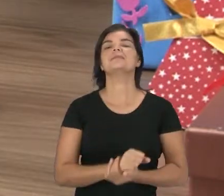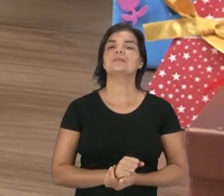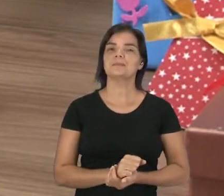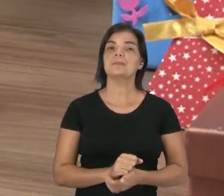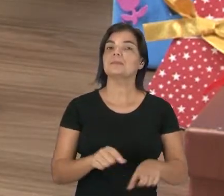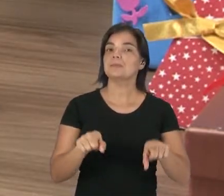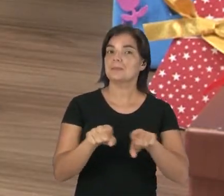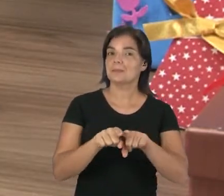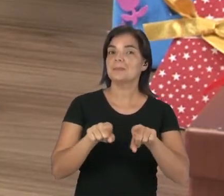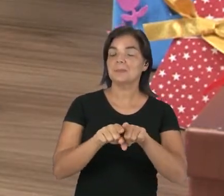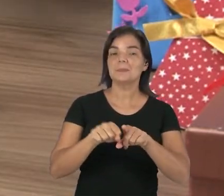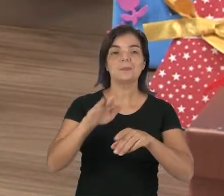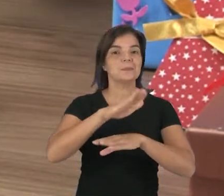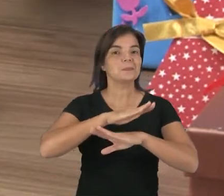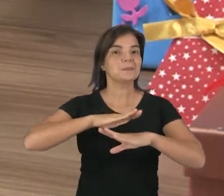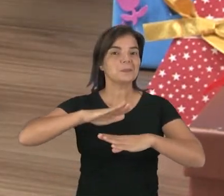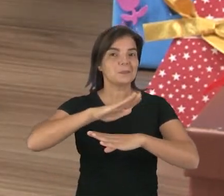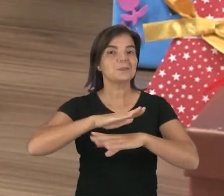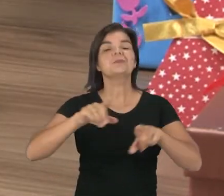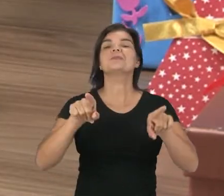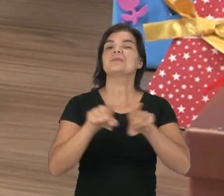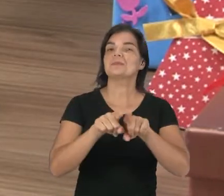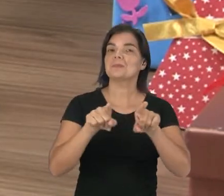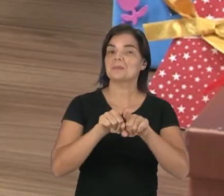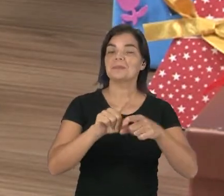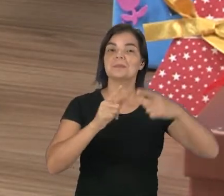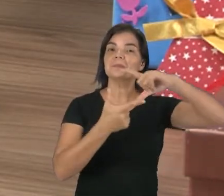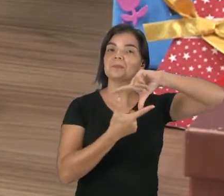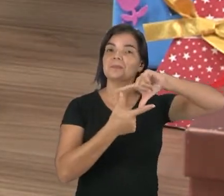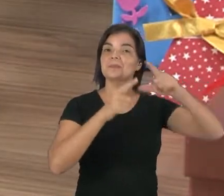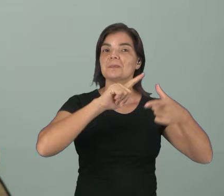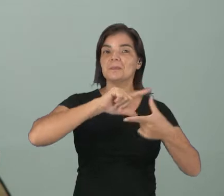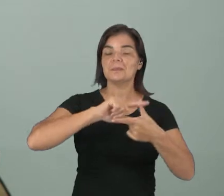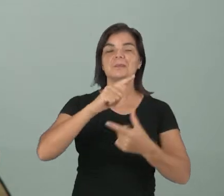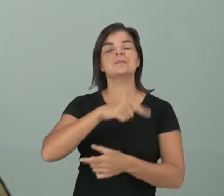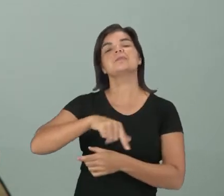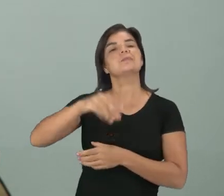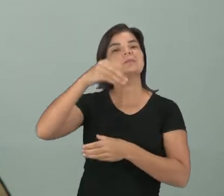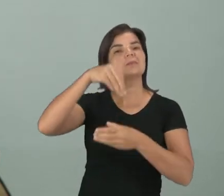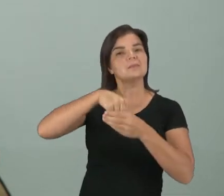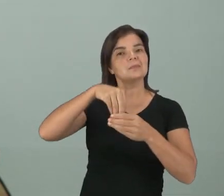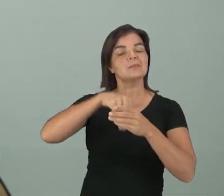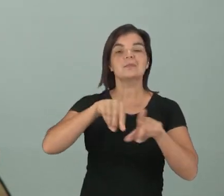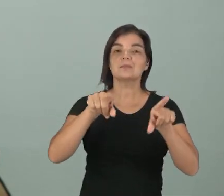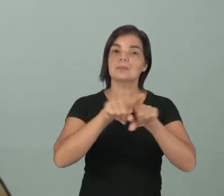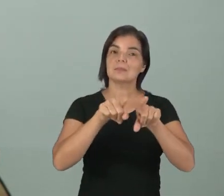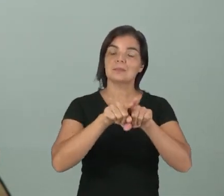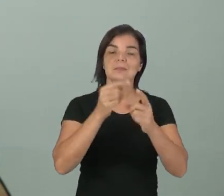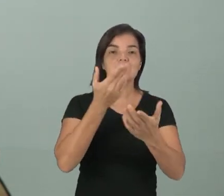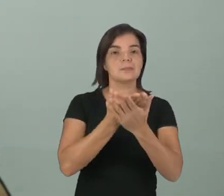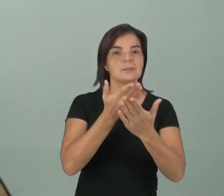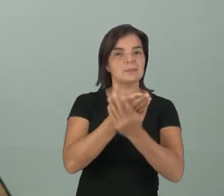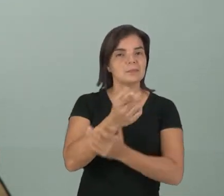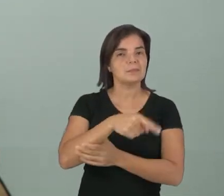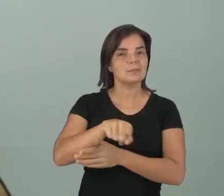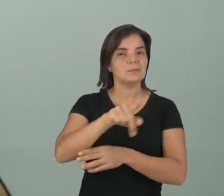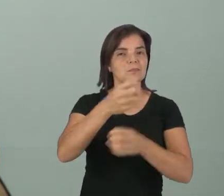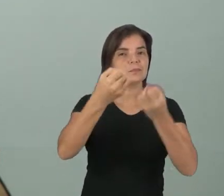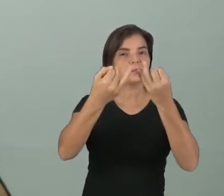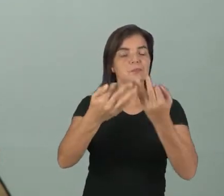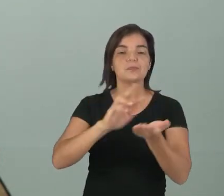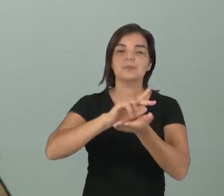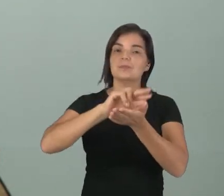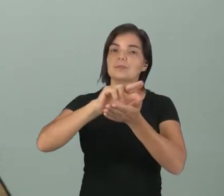desses sólidos geométricos, dessas figuras espaciais. Olha que legal! Dentro dessas últimas aulas, falamos